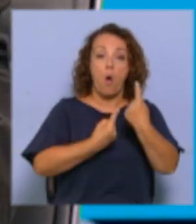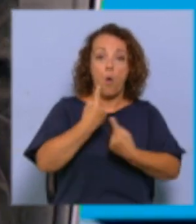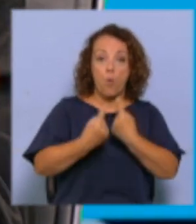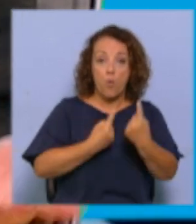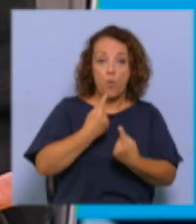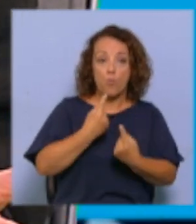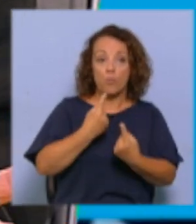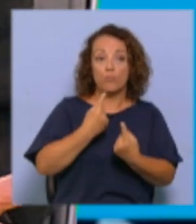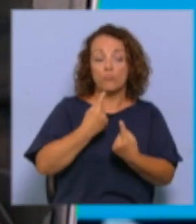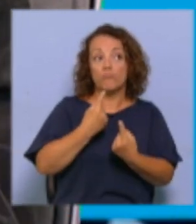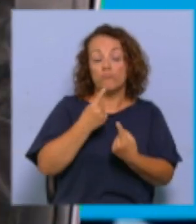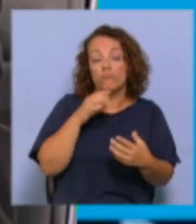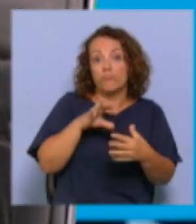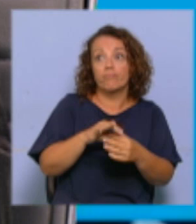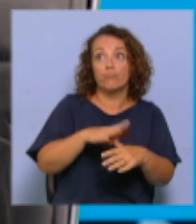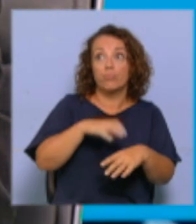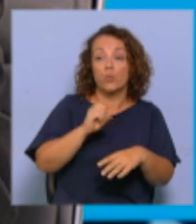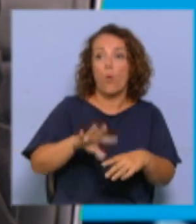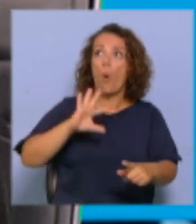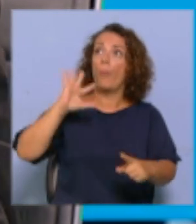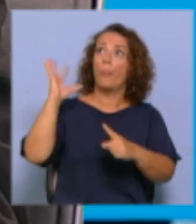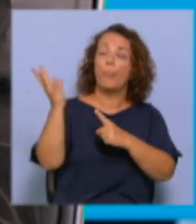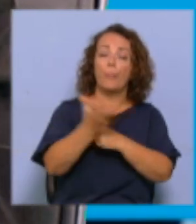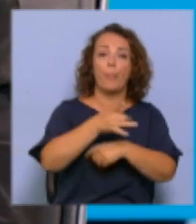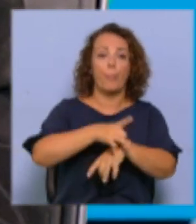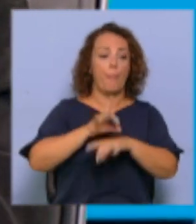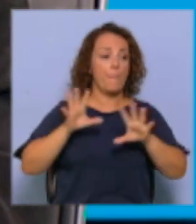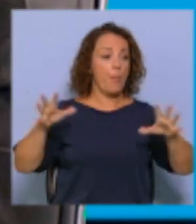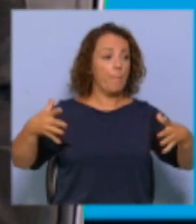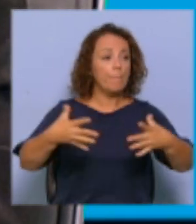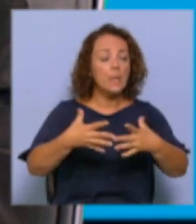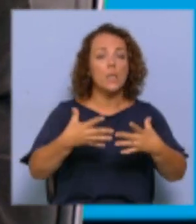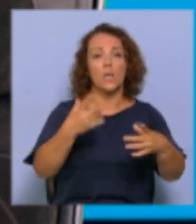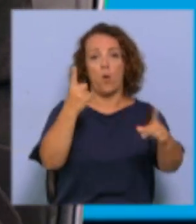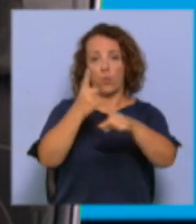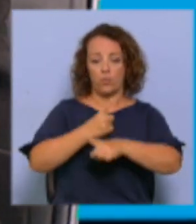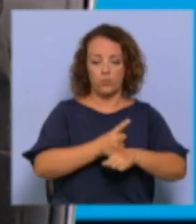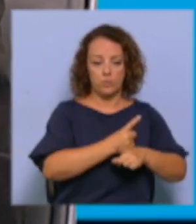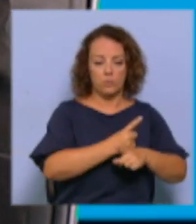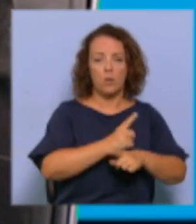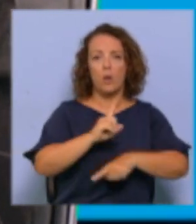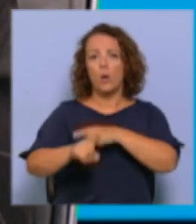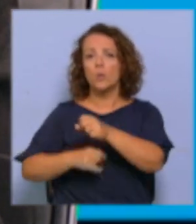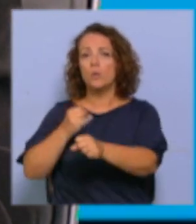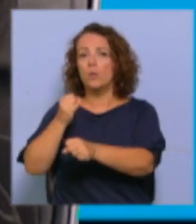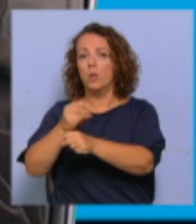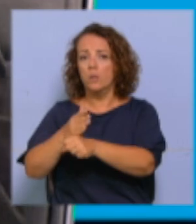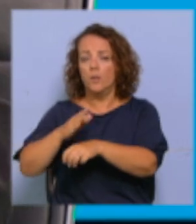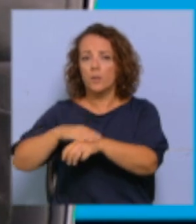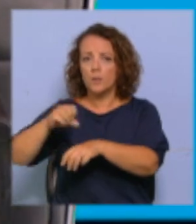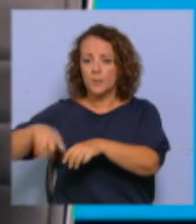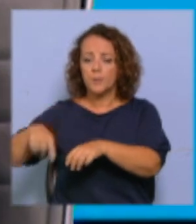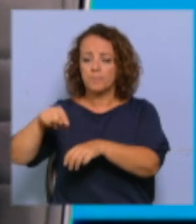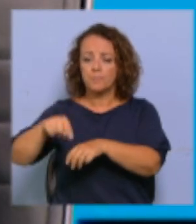do ambiente social que estamos a viver, da pandemia, outros dos seus reflexos. Outras resultam indiretamente das consequências que